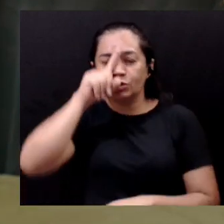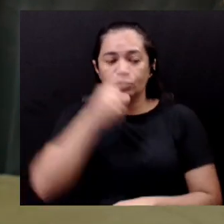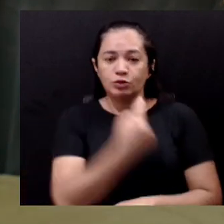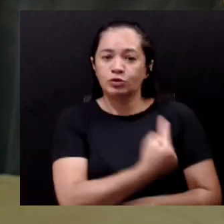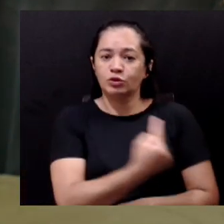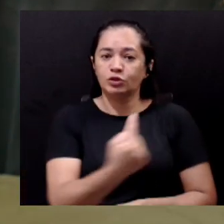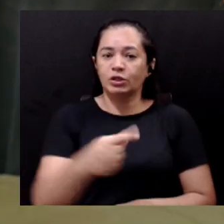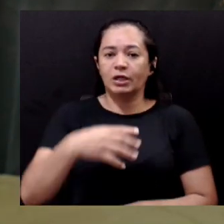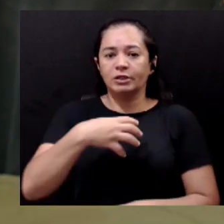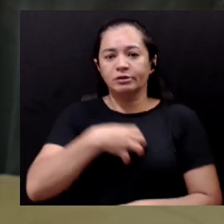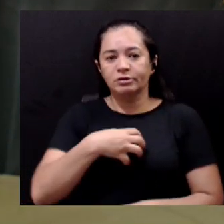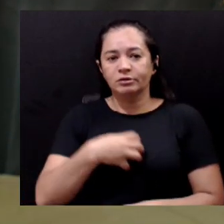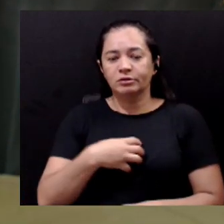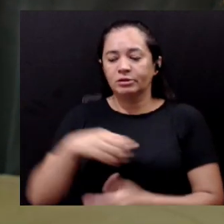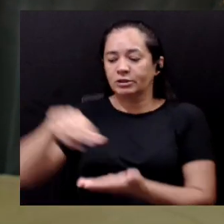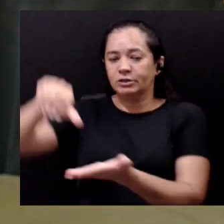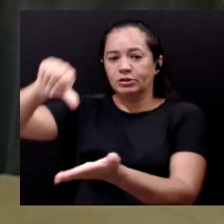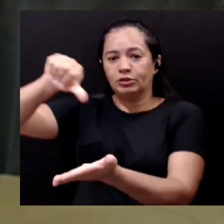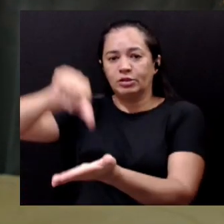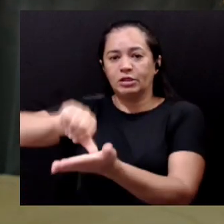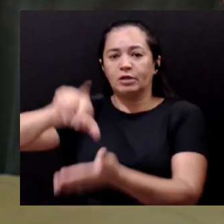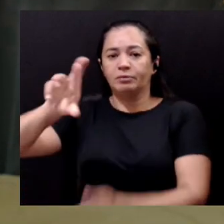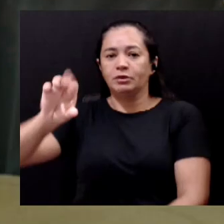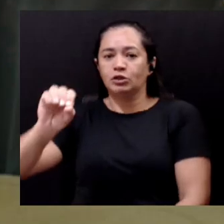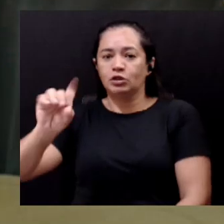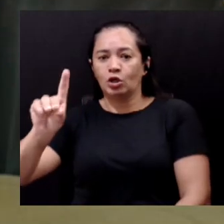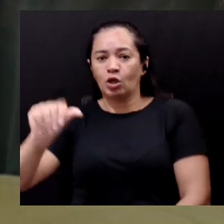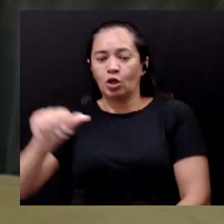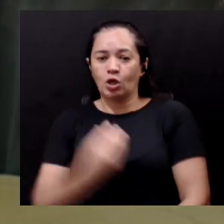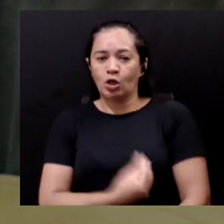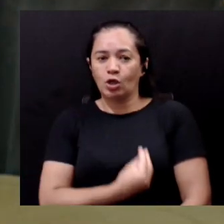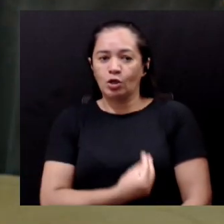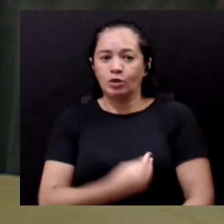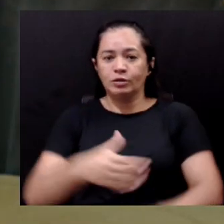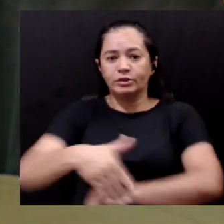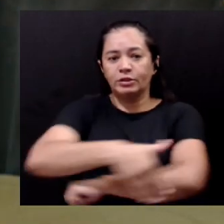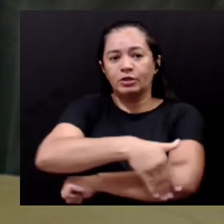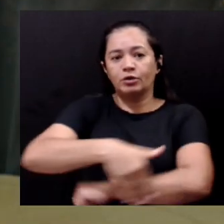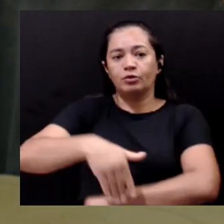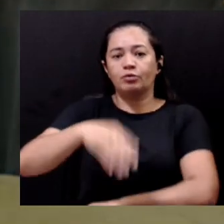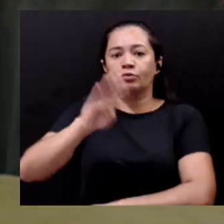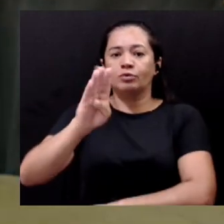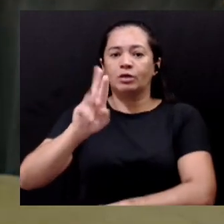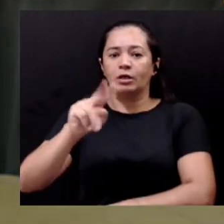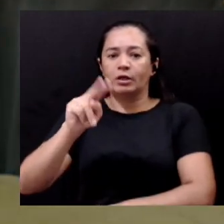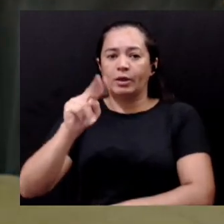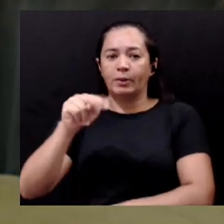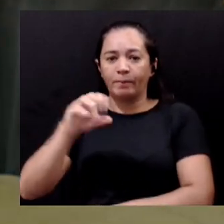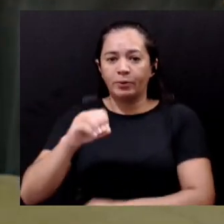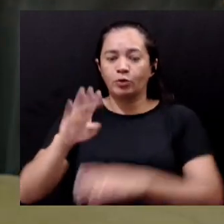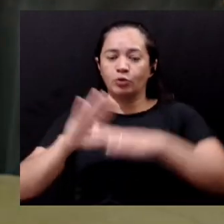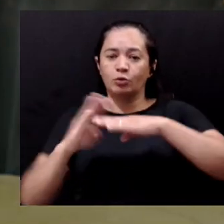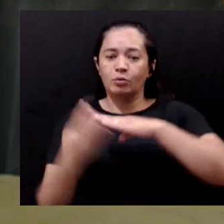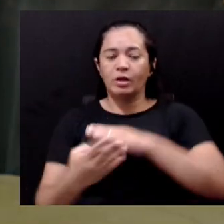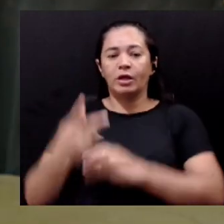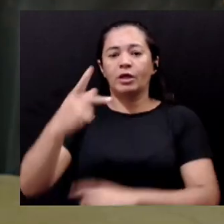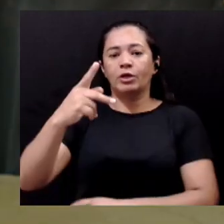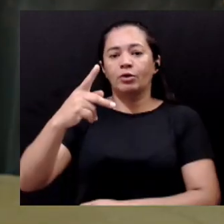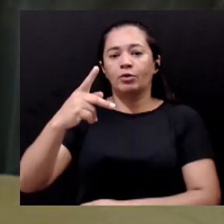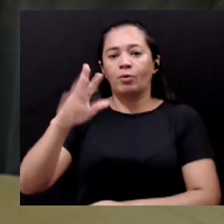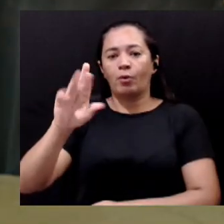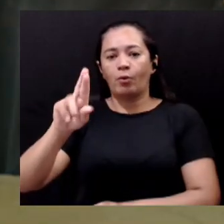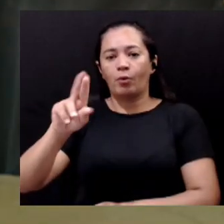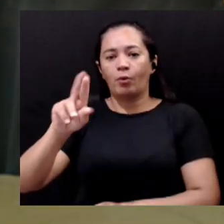na Avenida Brunoro de Gasperi 280, no Parque Prado, tá bom? Informação importante,